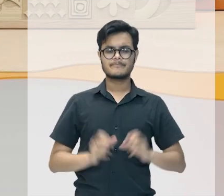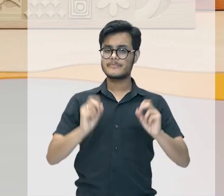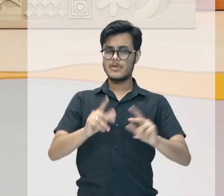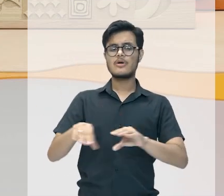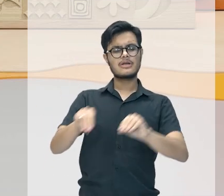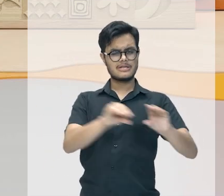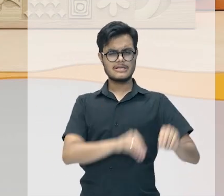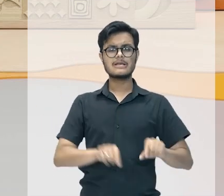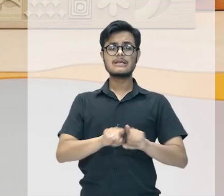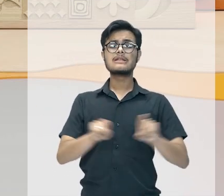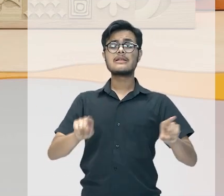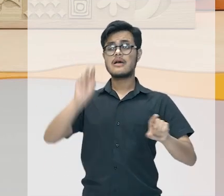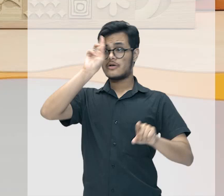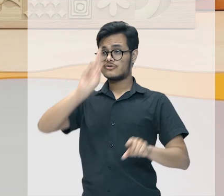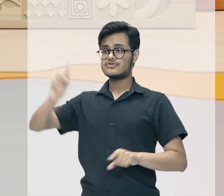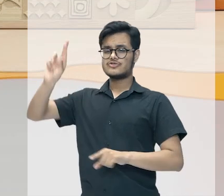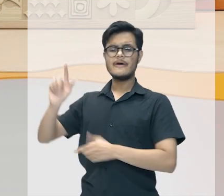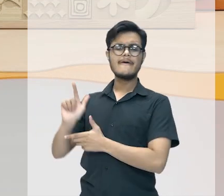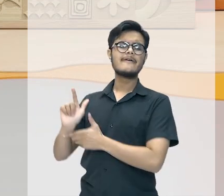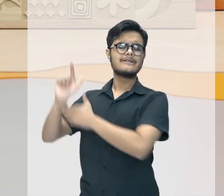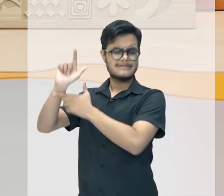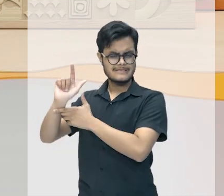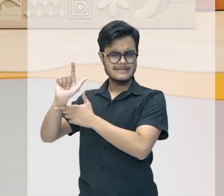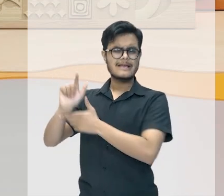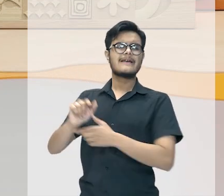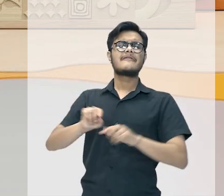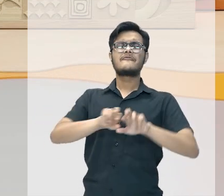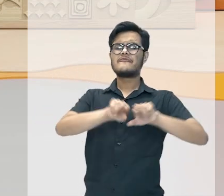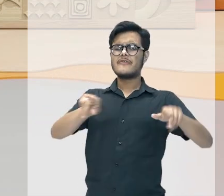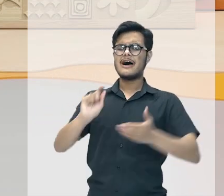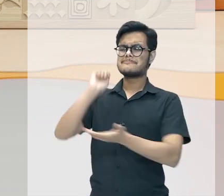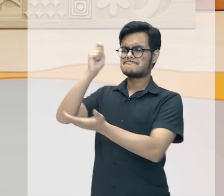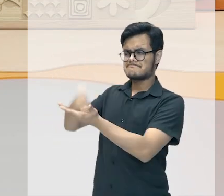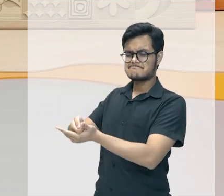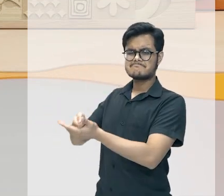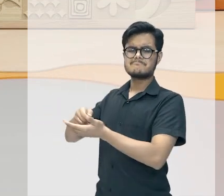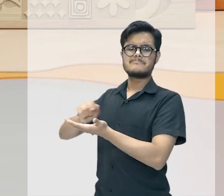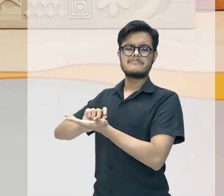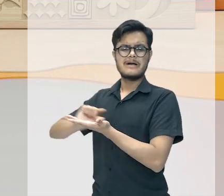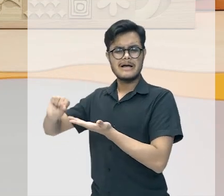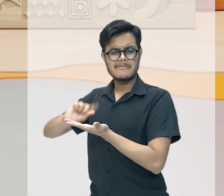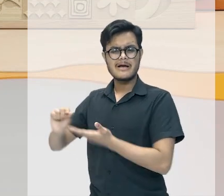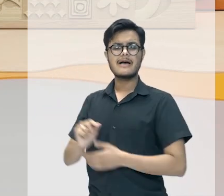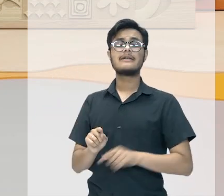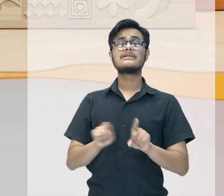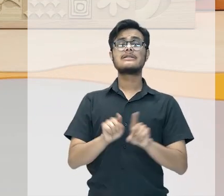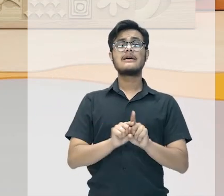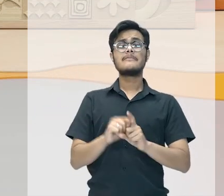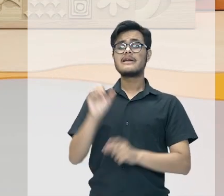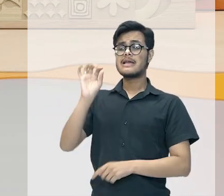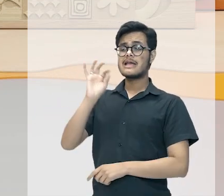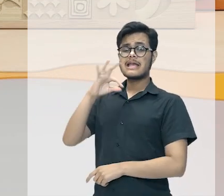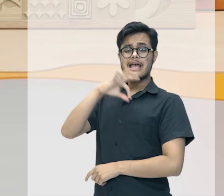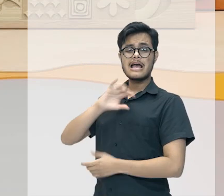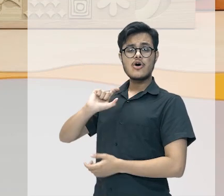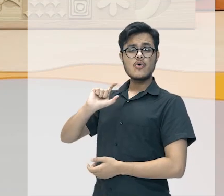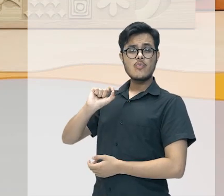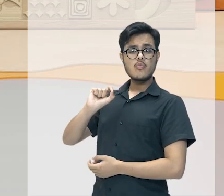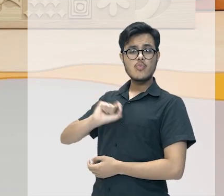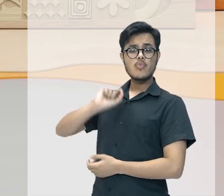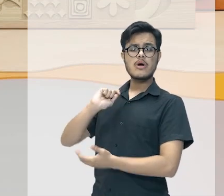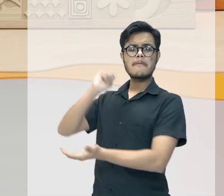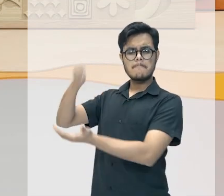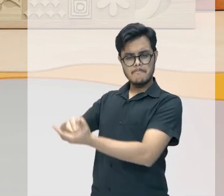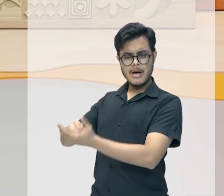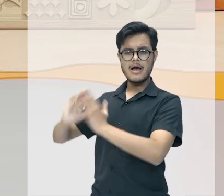dos senhorios, né, pagando aí altas taxas, pagando o dízimo de São Pedro, né, que é, então, pago à